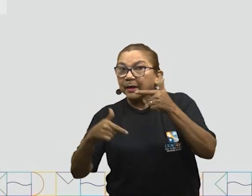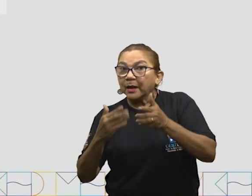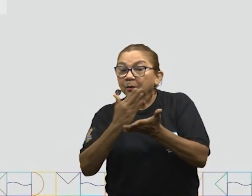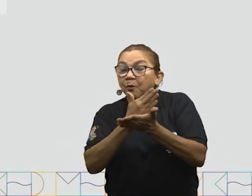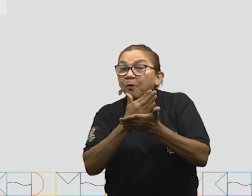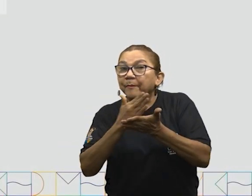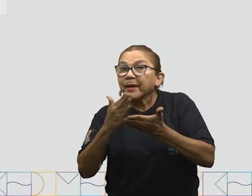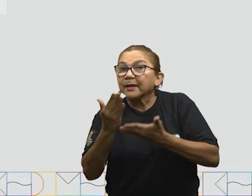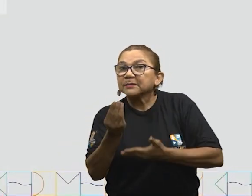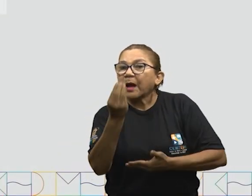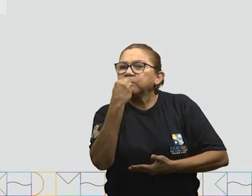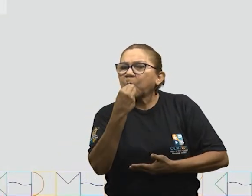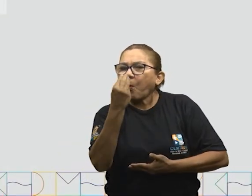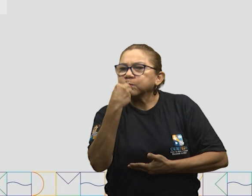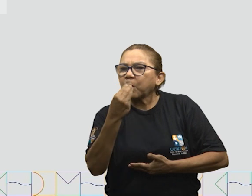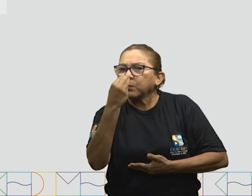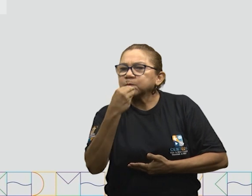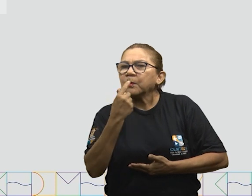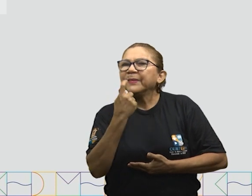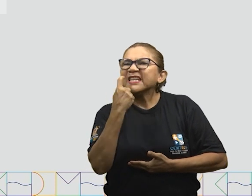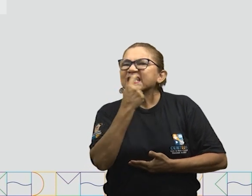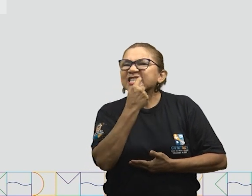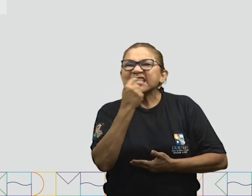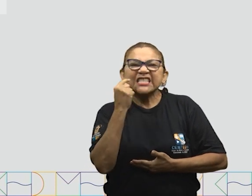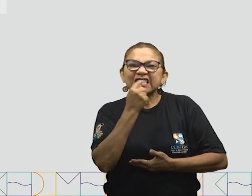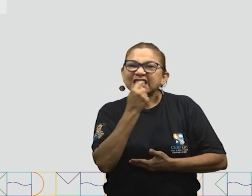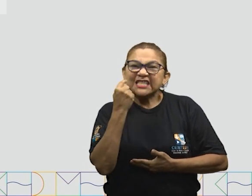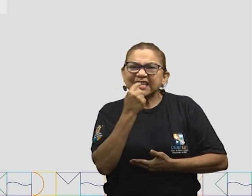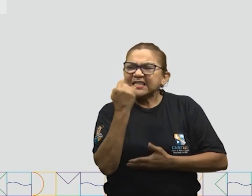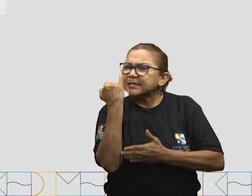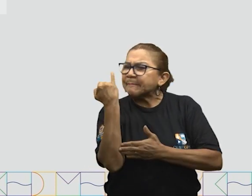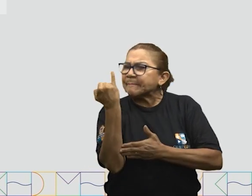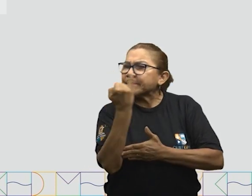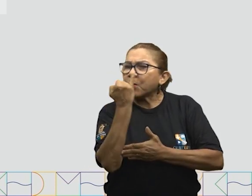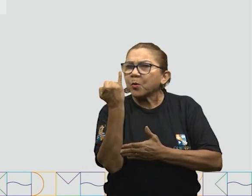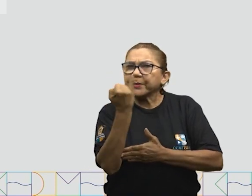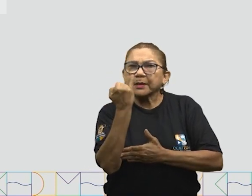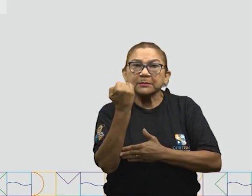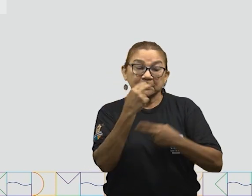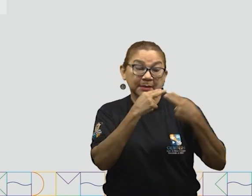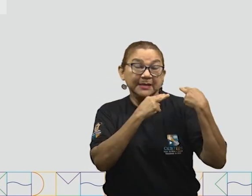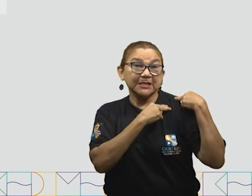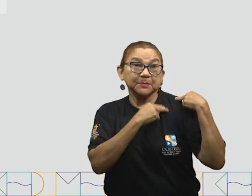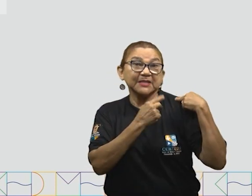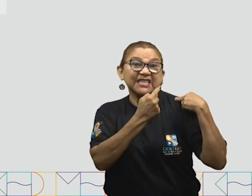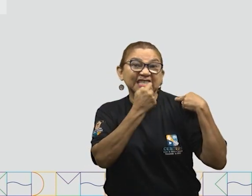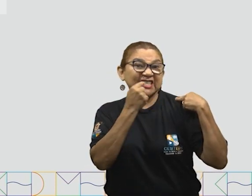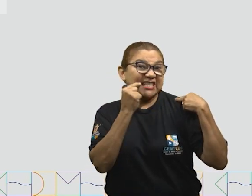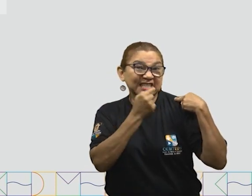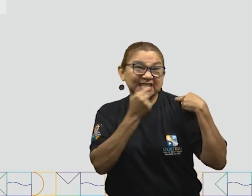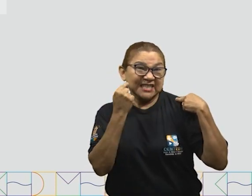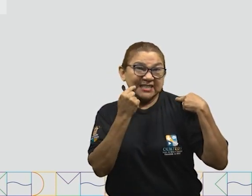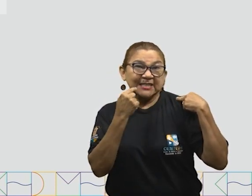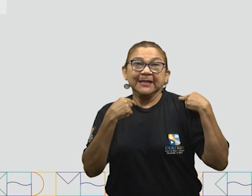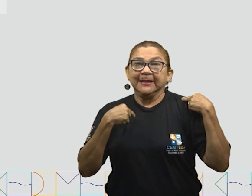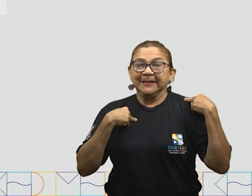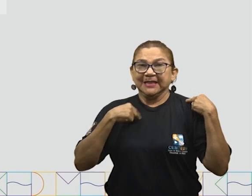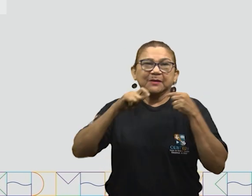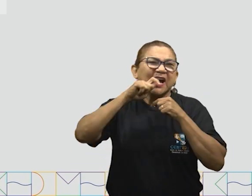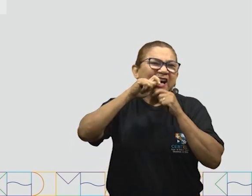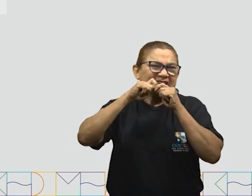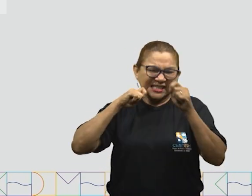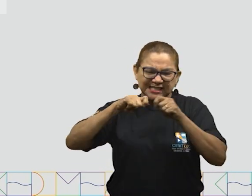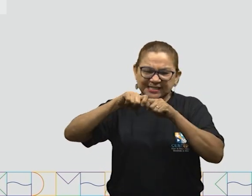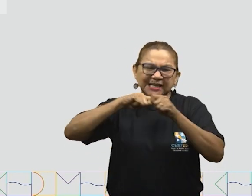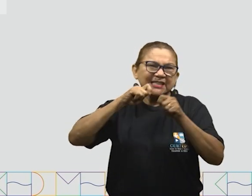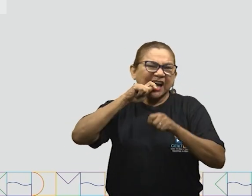Os dentes têm um papel fundamental nesse processo. Eles são responsáveis pelo processo mecânico de rasgar os